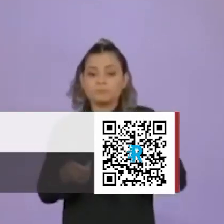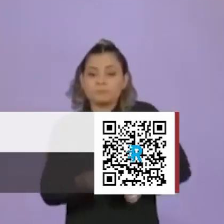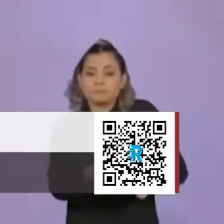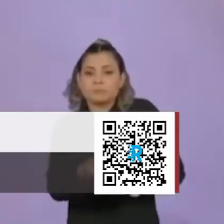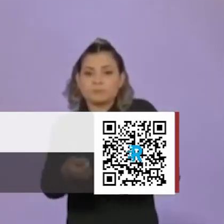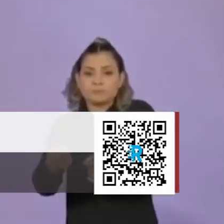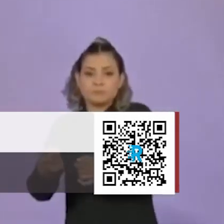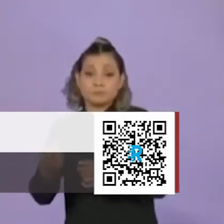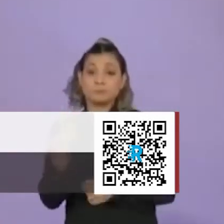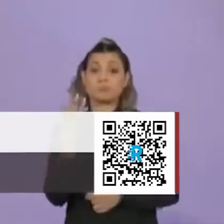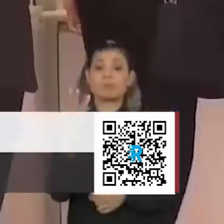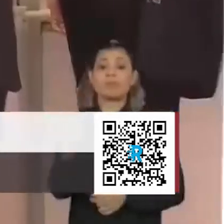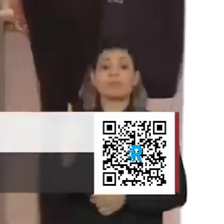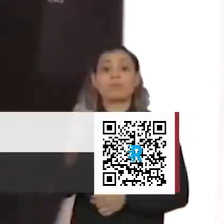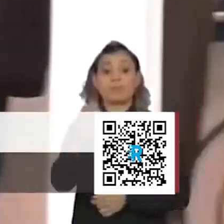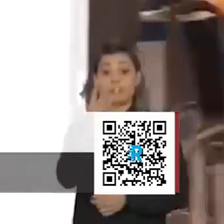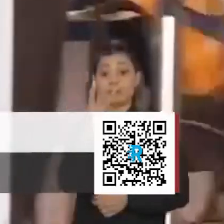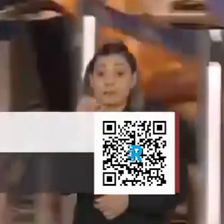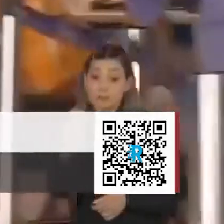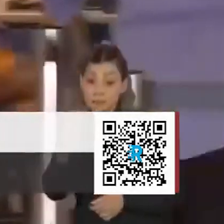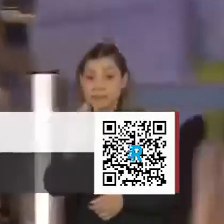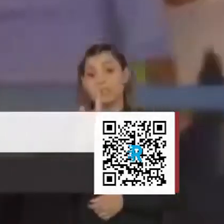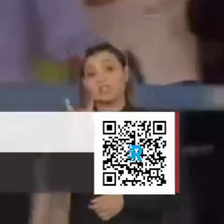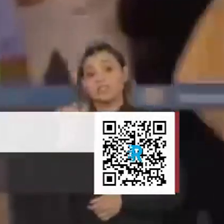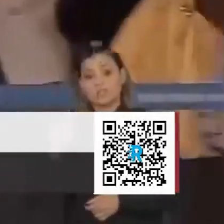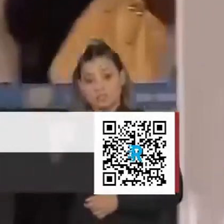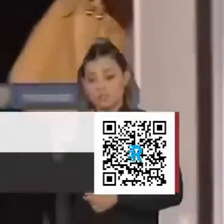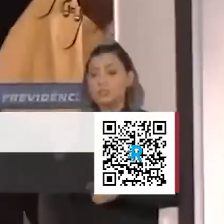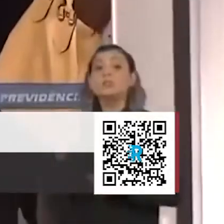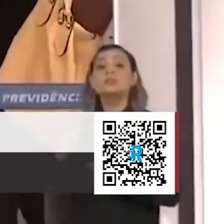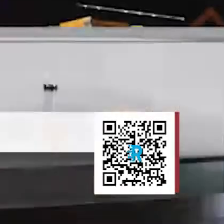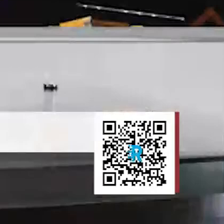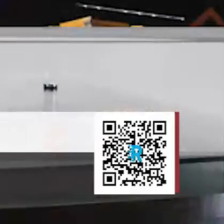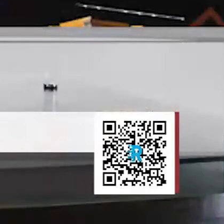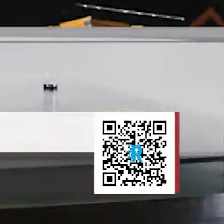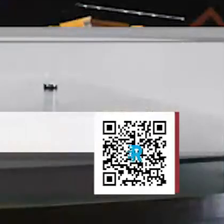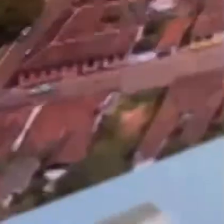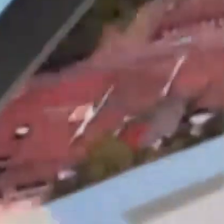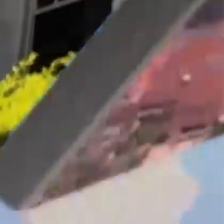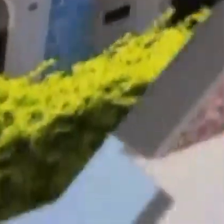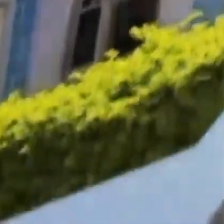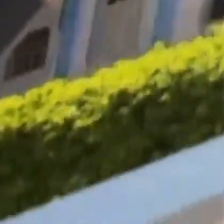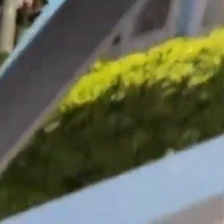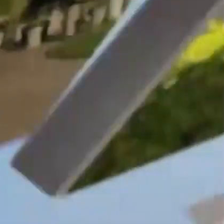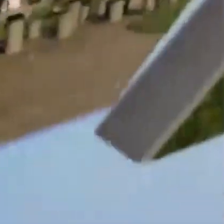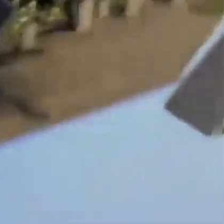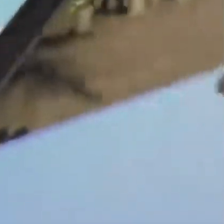temporários para acabar com a fila do INSS, nada foi feito. Voltamos já.